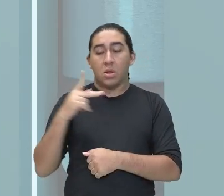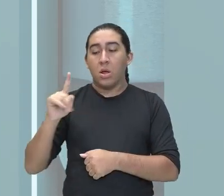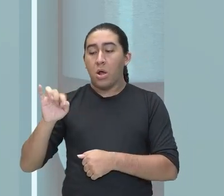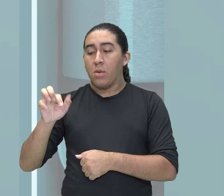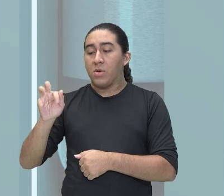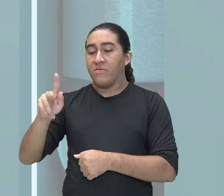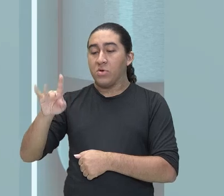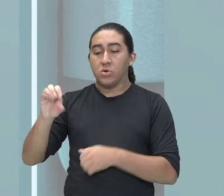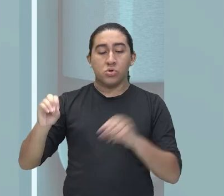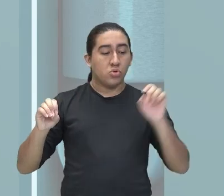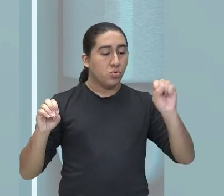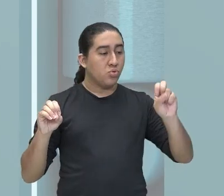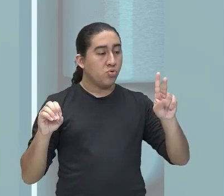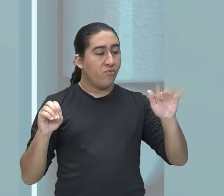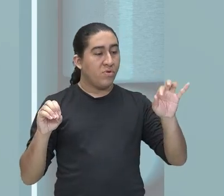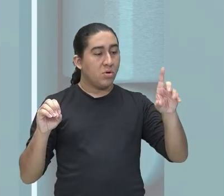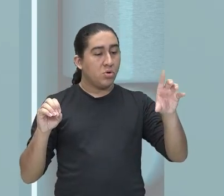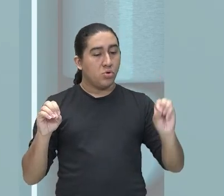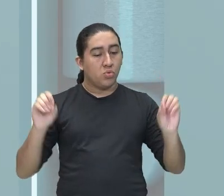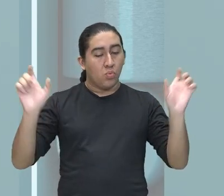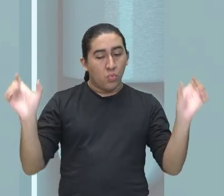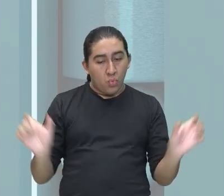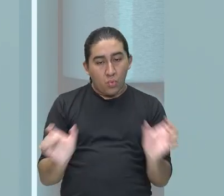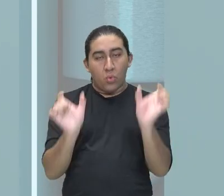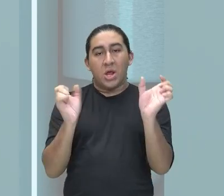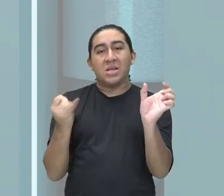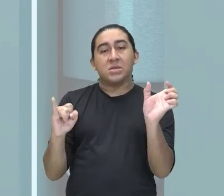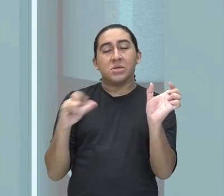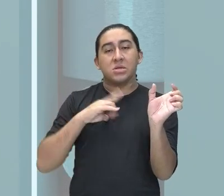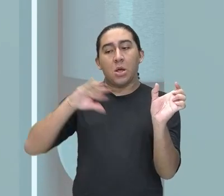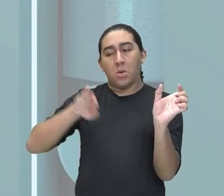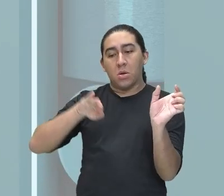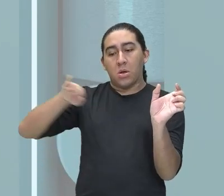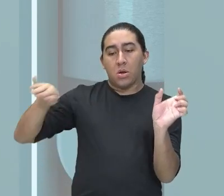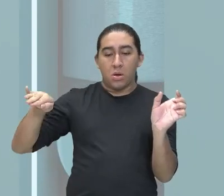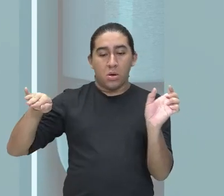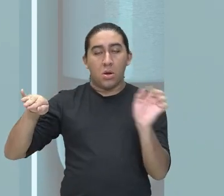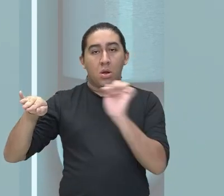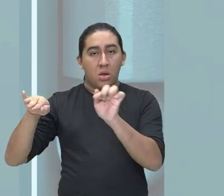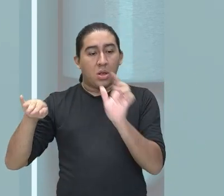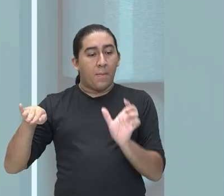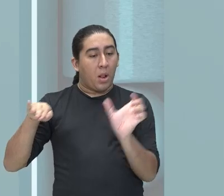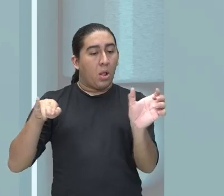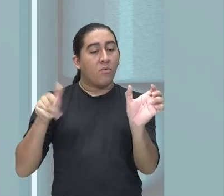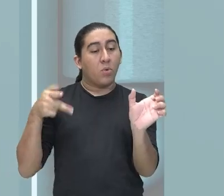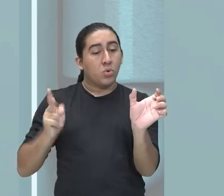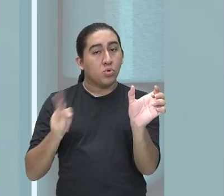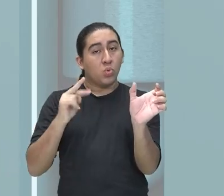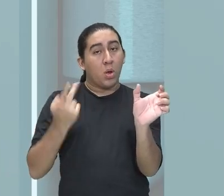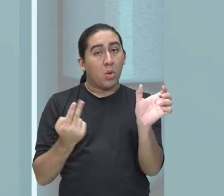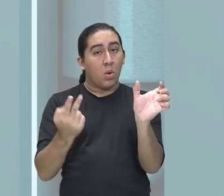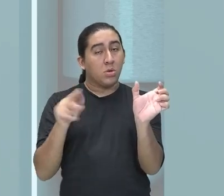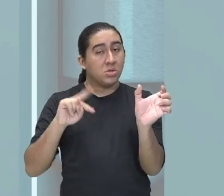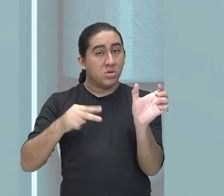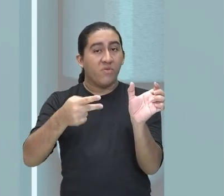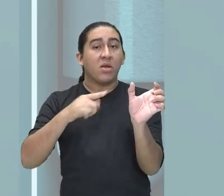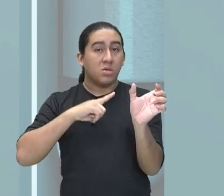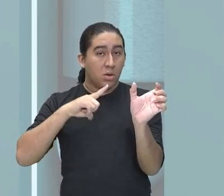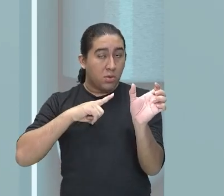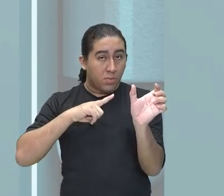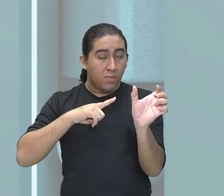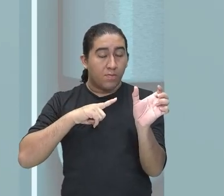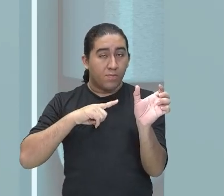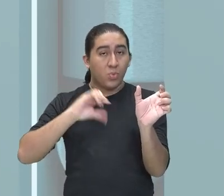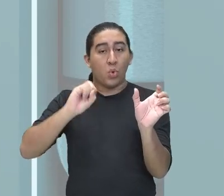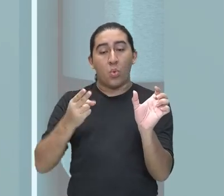vocês compreenderam? Mas se eu tirar o prefixo, ou vai continuar com o sufixo, a palavra tendo sentido, ou